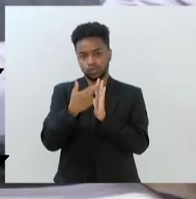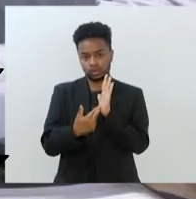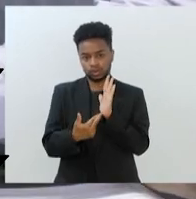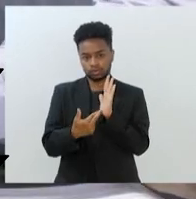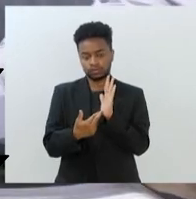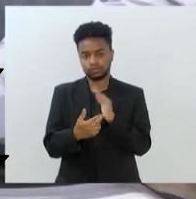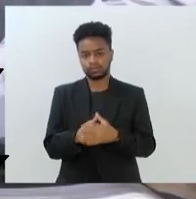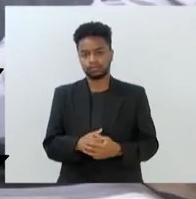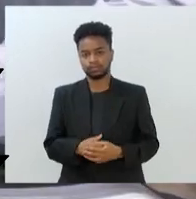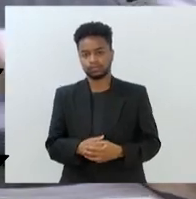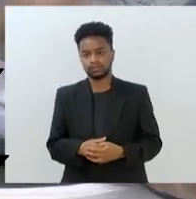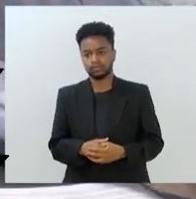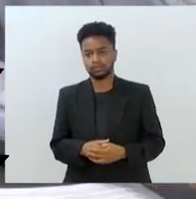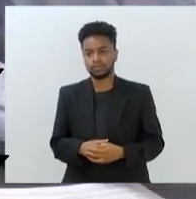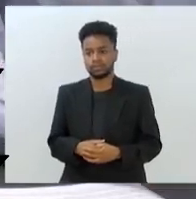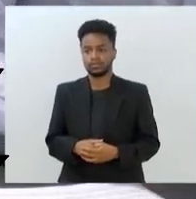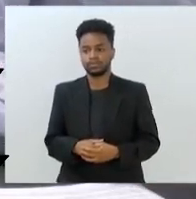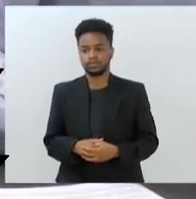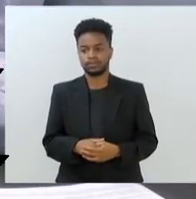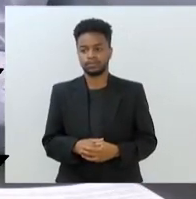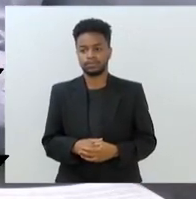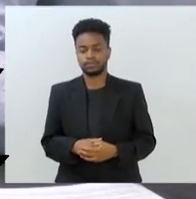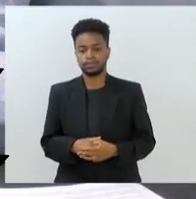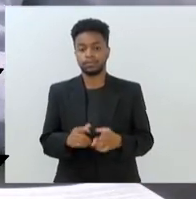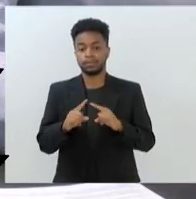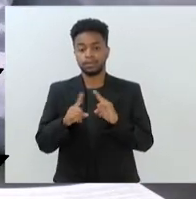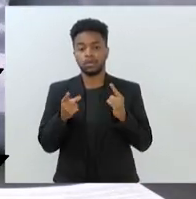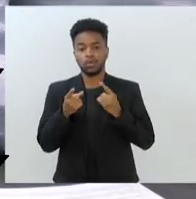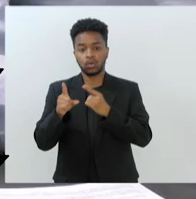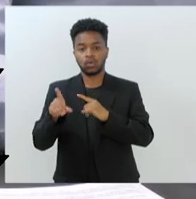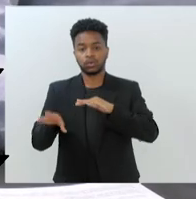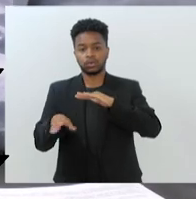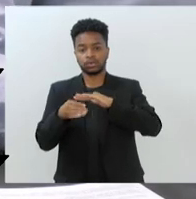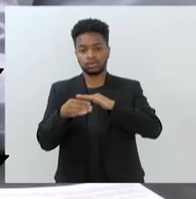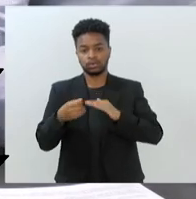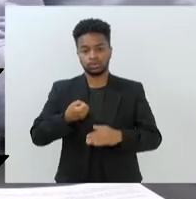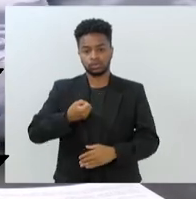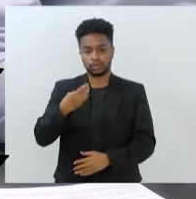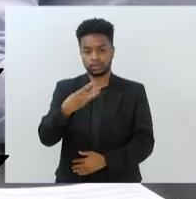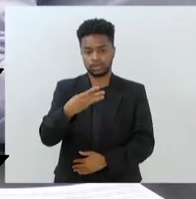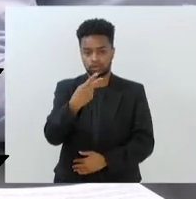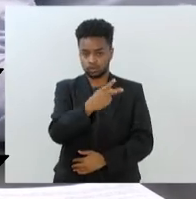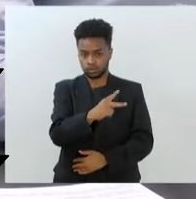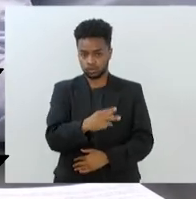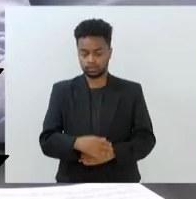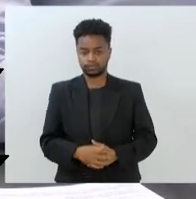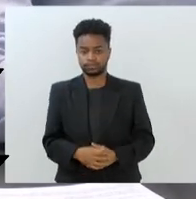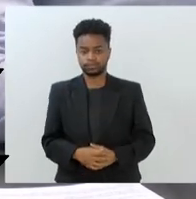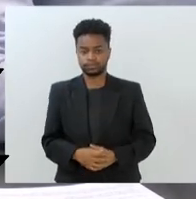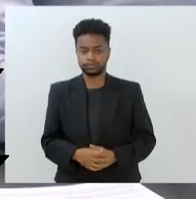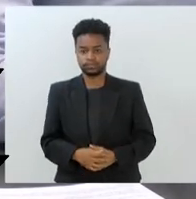então, eu contrário à emenda 3 de Vossa Excelência.